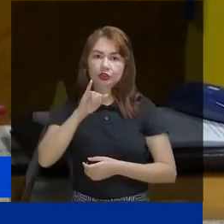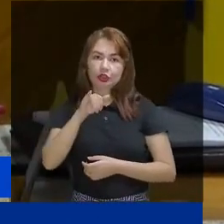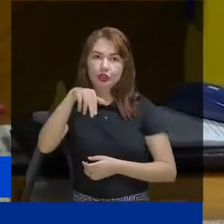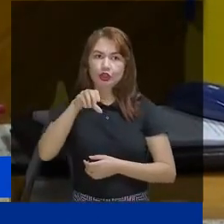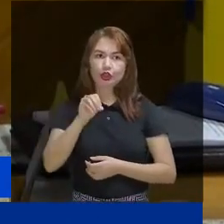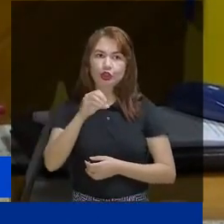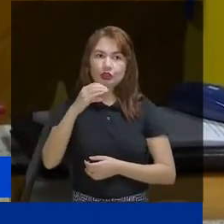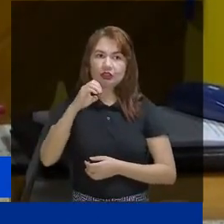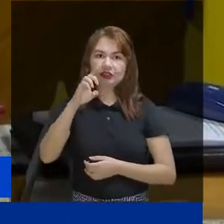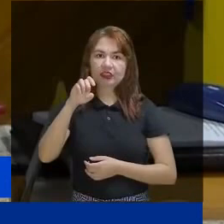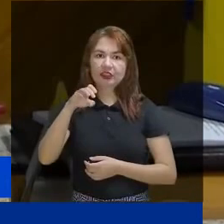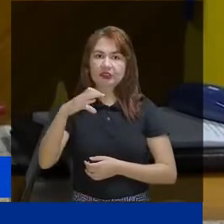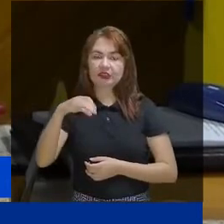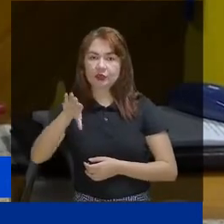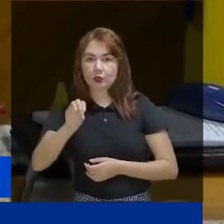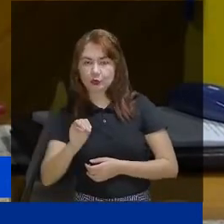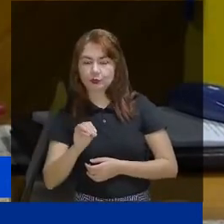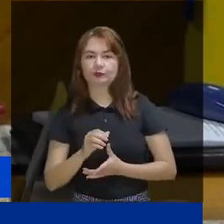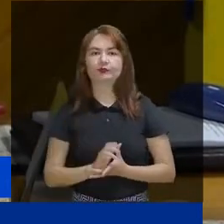Inocêncio Mártires Coelho Júnior,